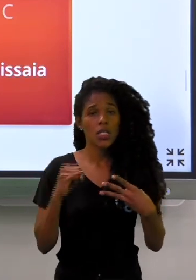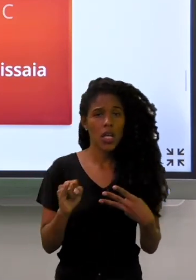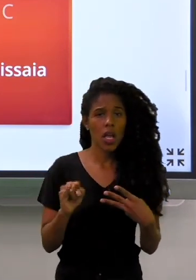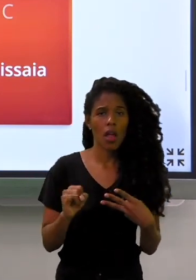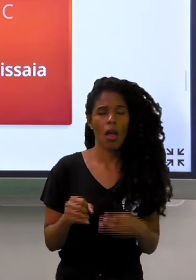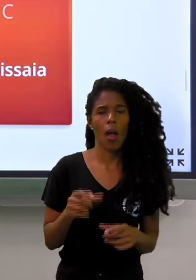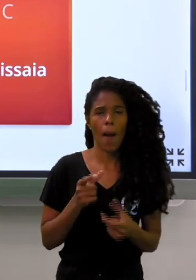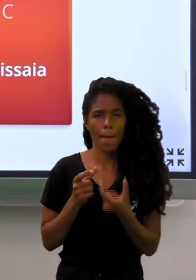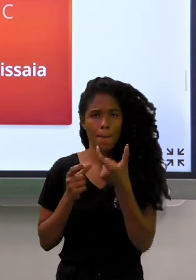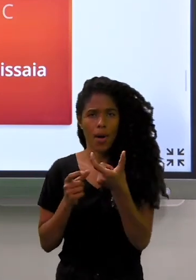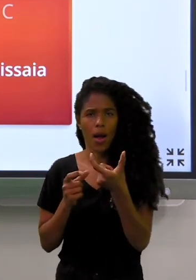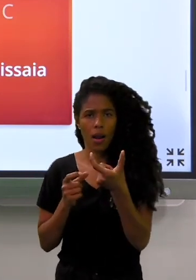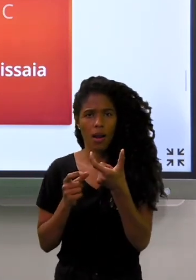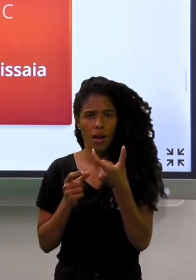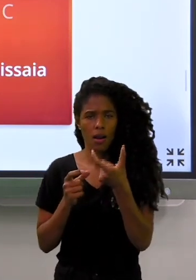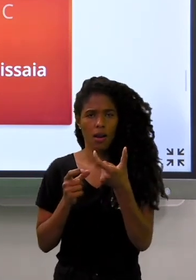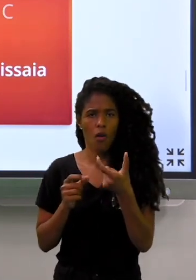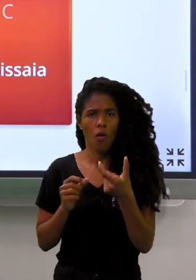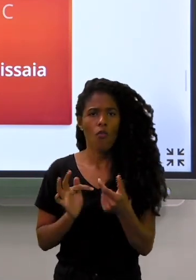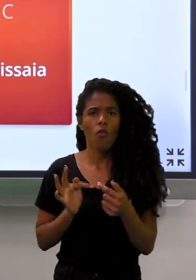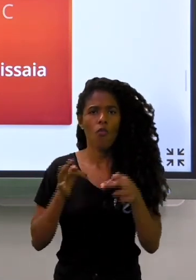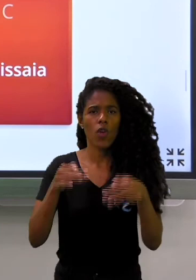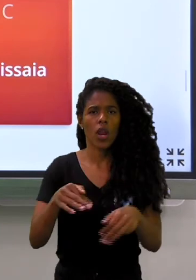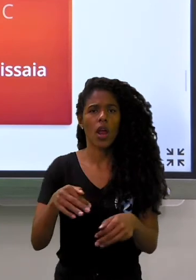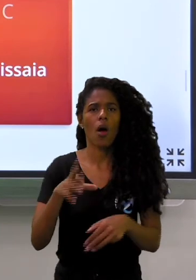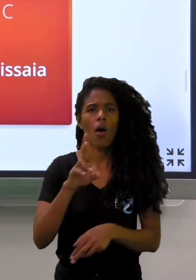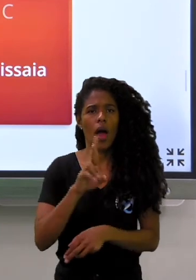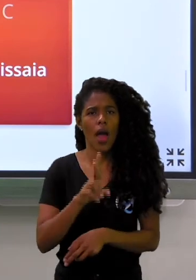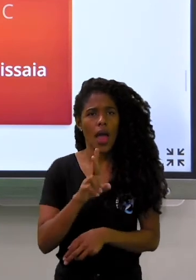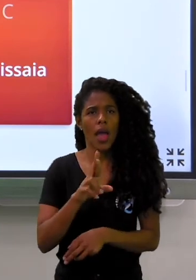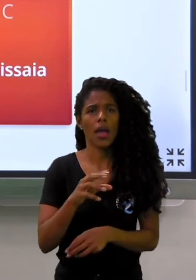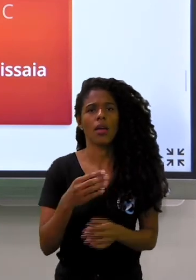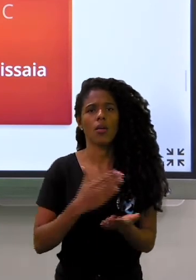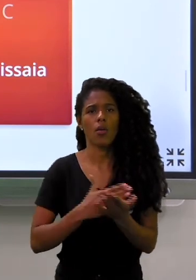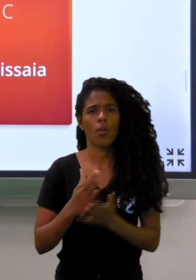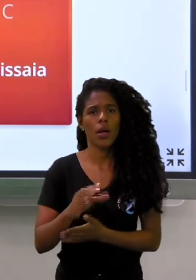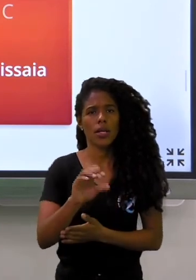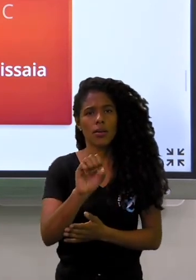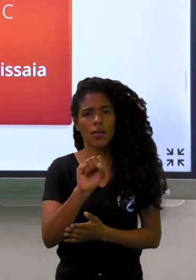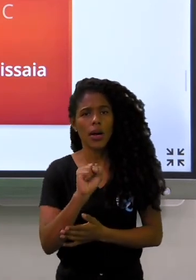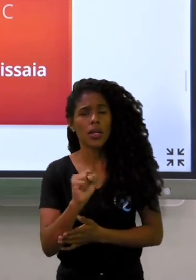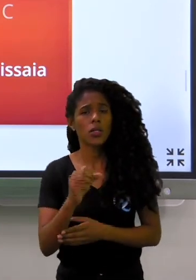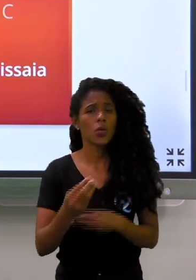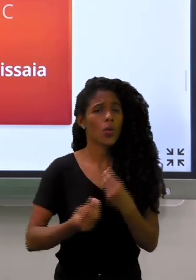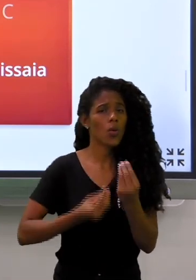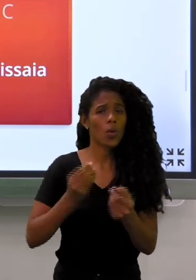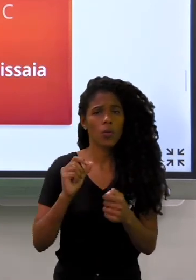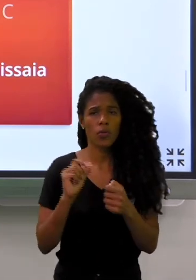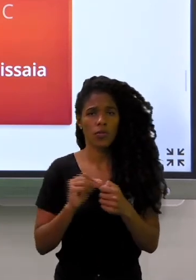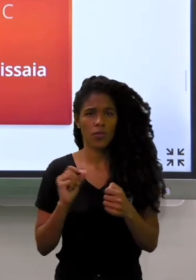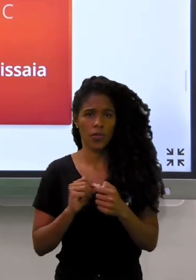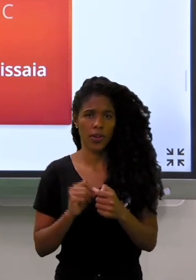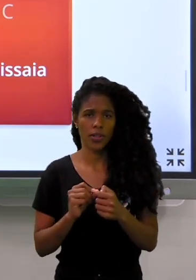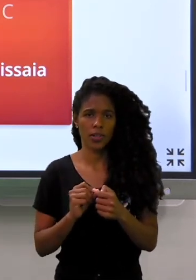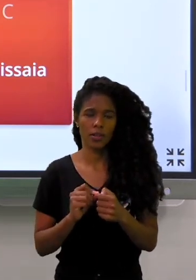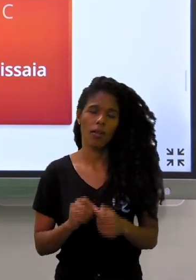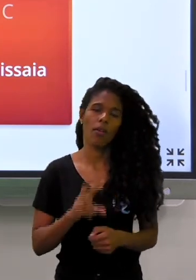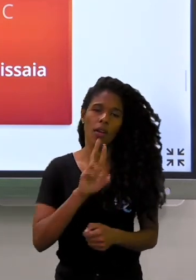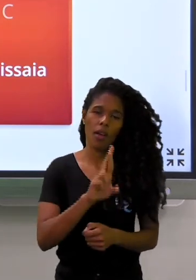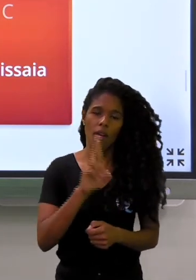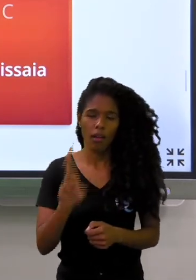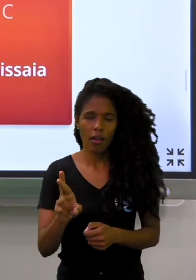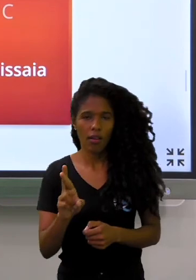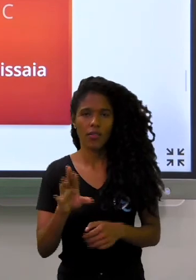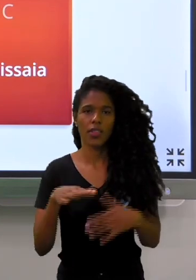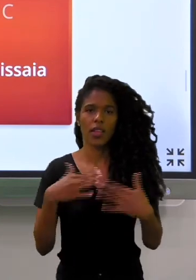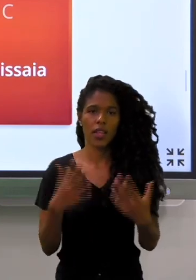seguida aquela palavra começa com R e S também? O que acontece? A gente dobra o S ou a gente dobra o R.